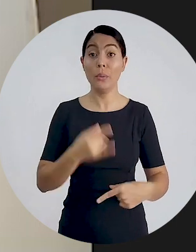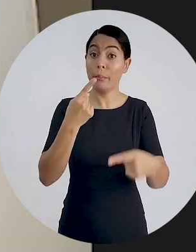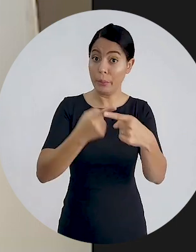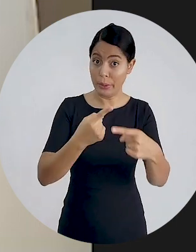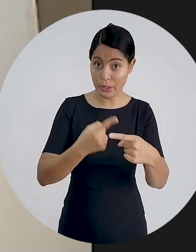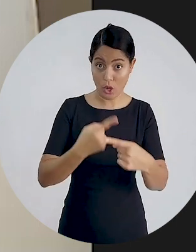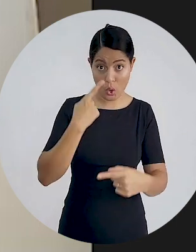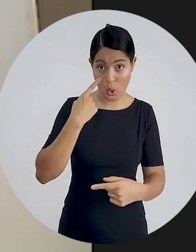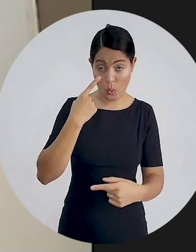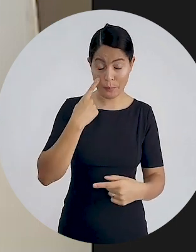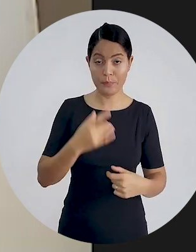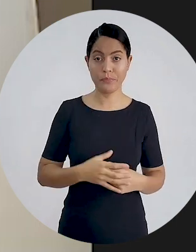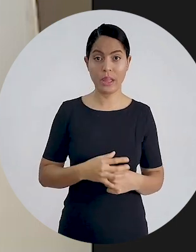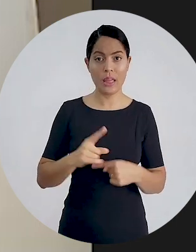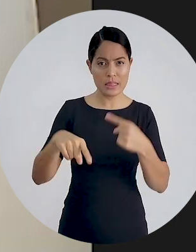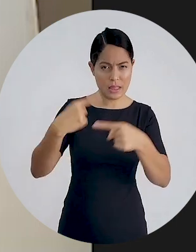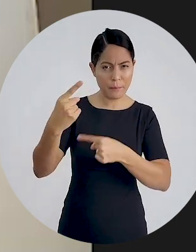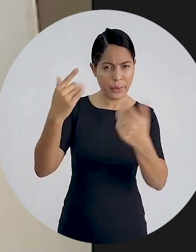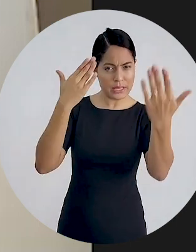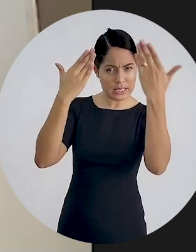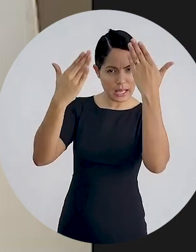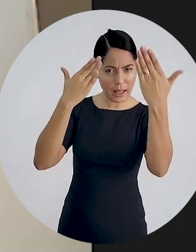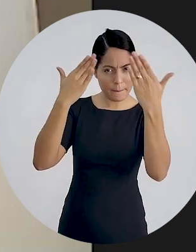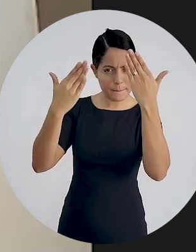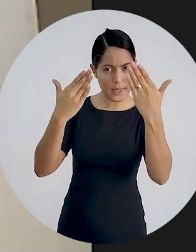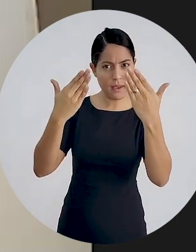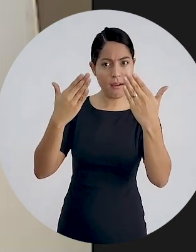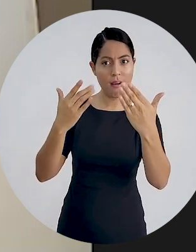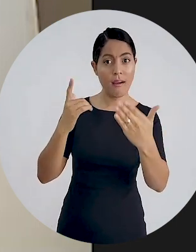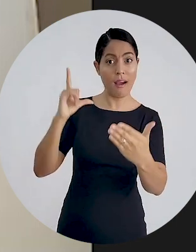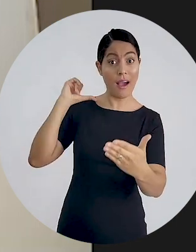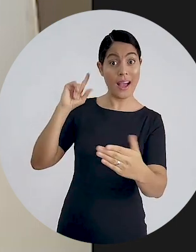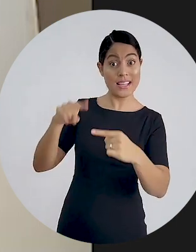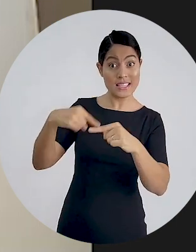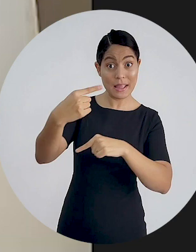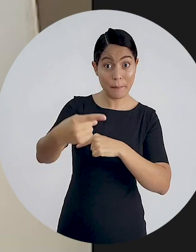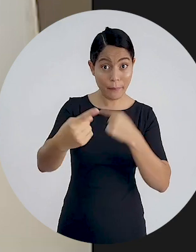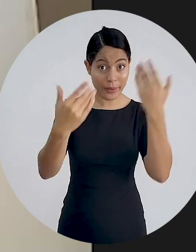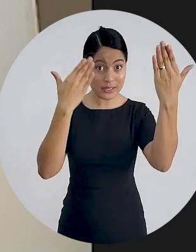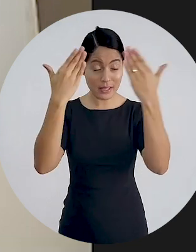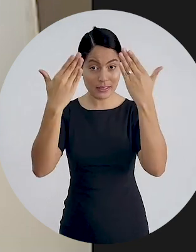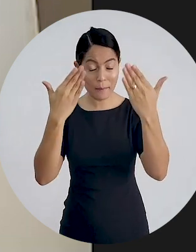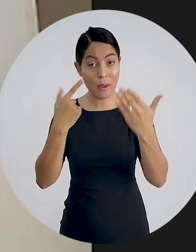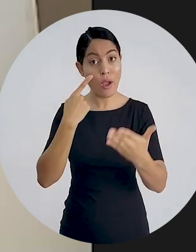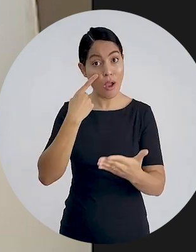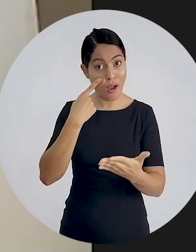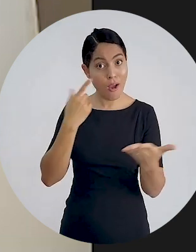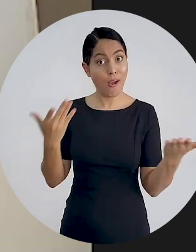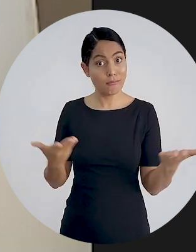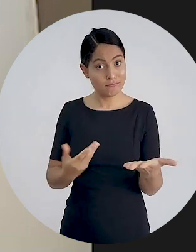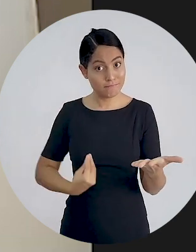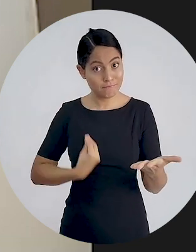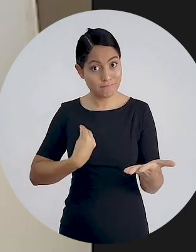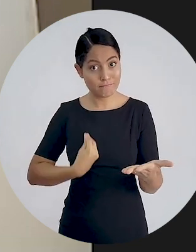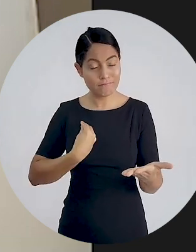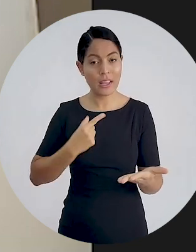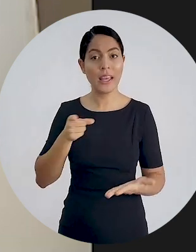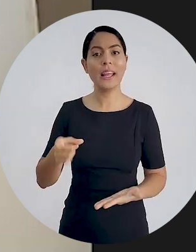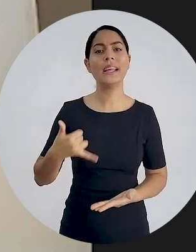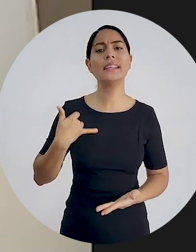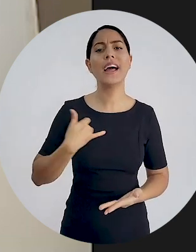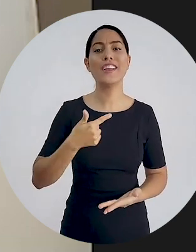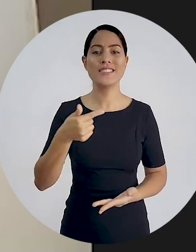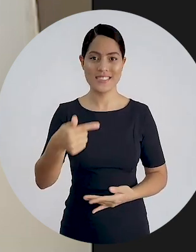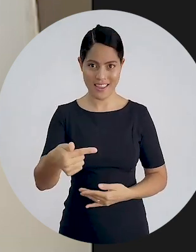terapias como era o Gabriel antes e como é o Gabriel hoje em dia. Depois de anos, né, ele tem 7 anos de